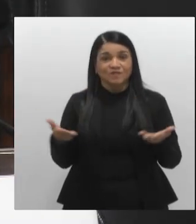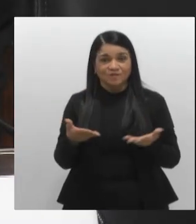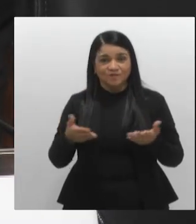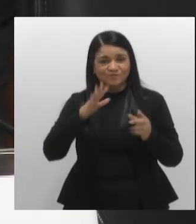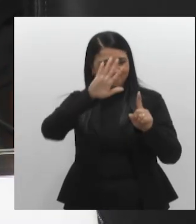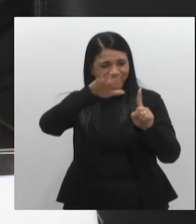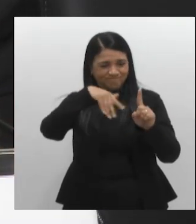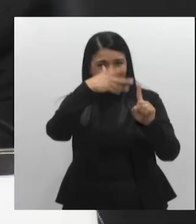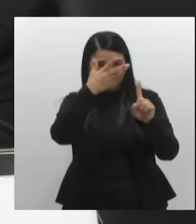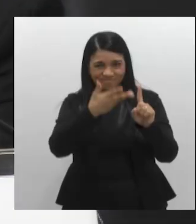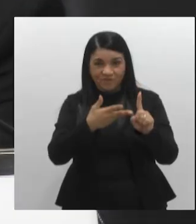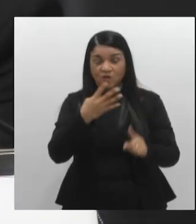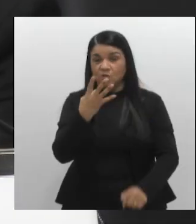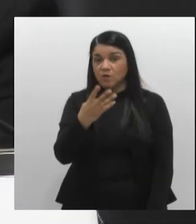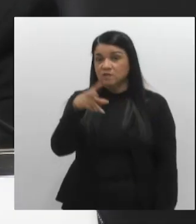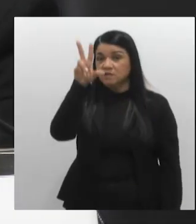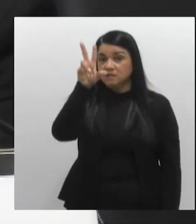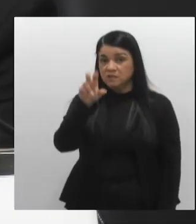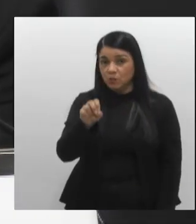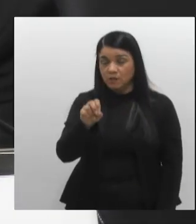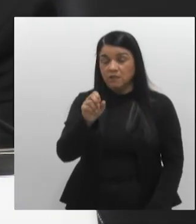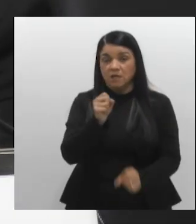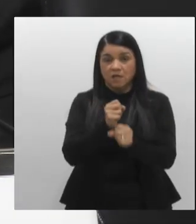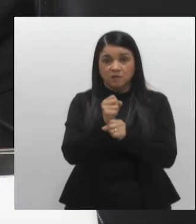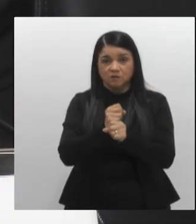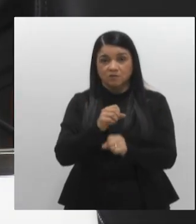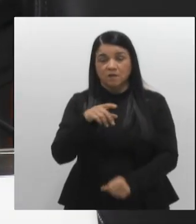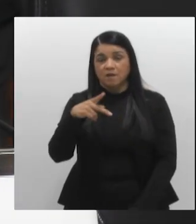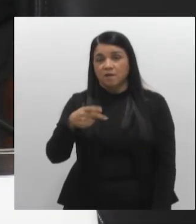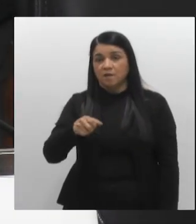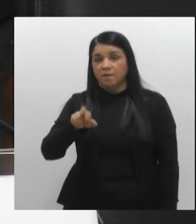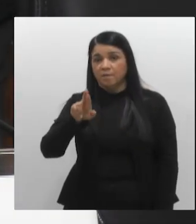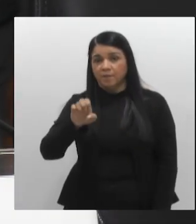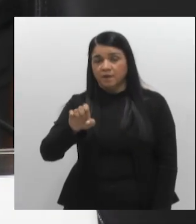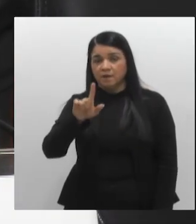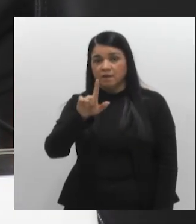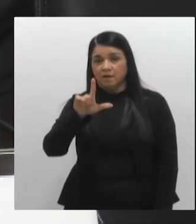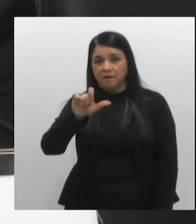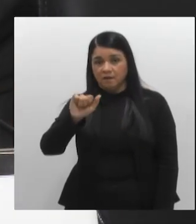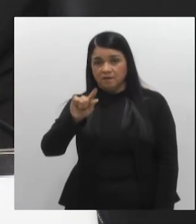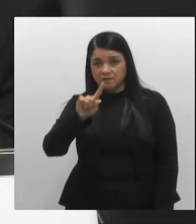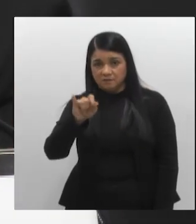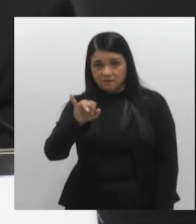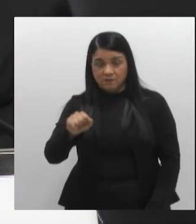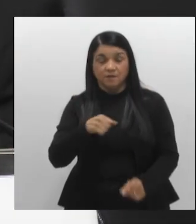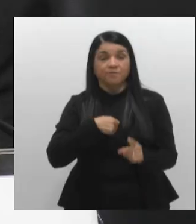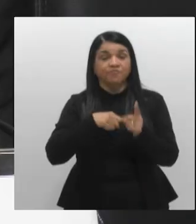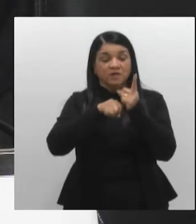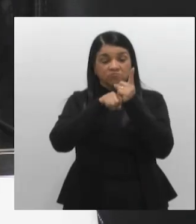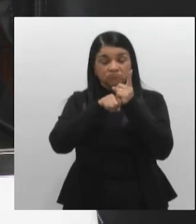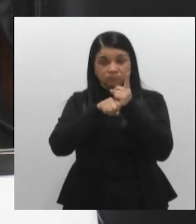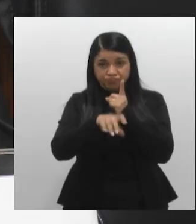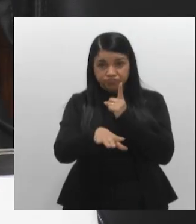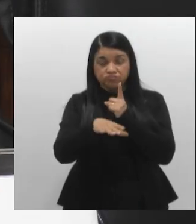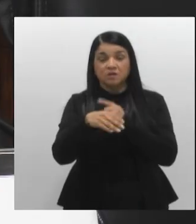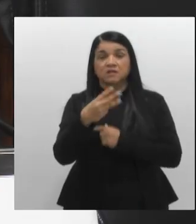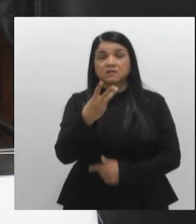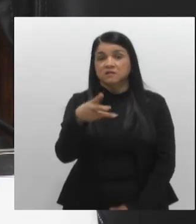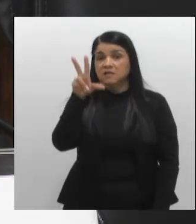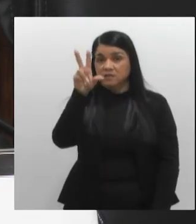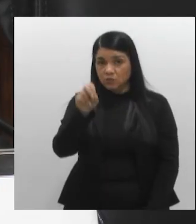que celebramos os 450 anos da prelazia e os 350 da diocese tem um simbolismo ímpar, porque é o